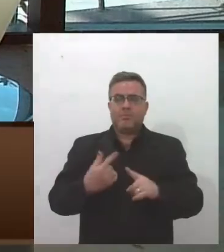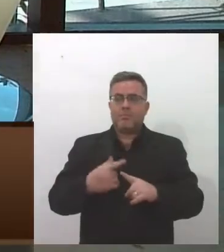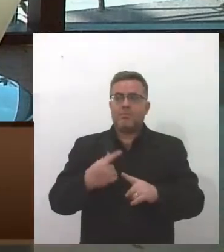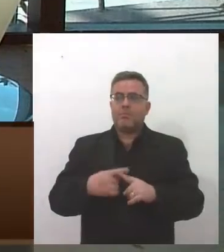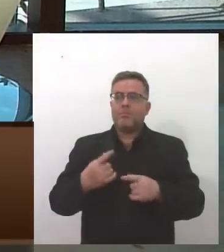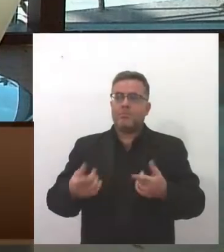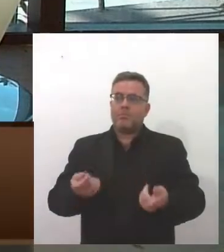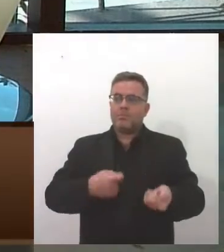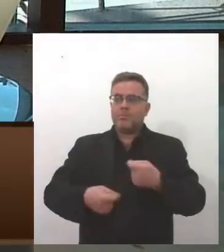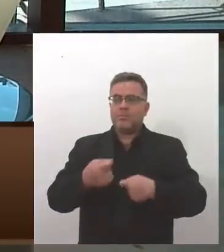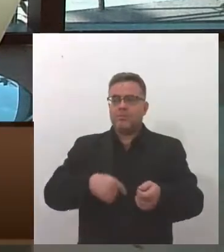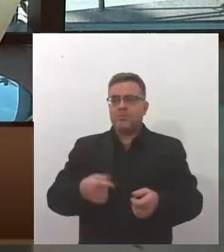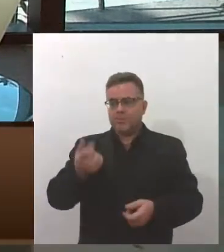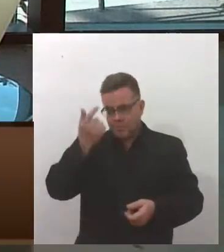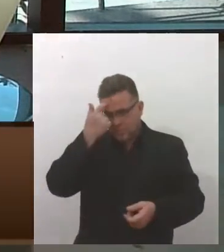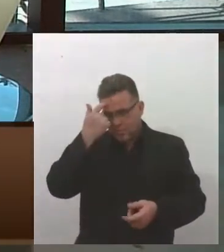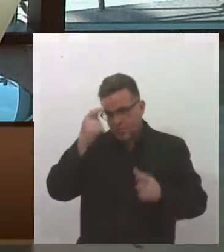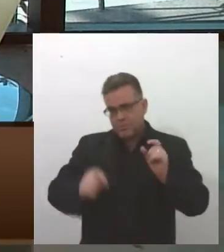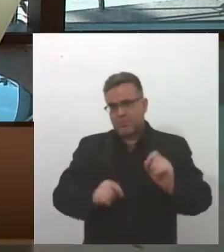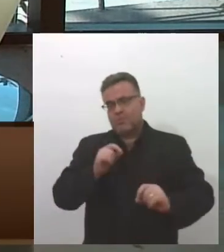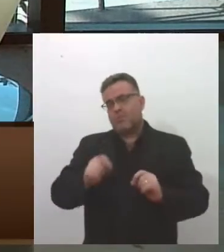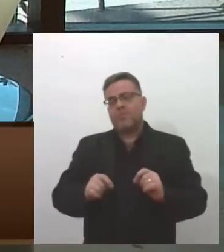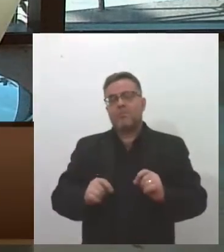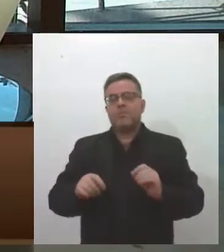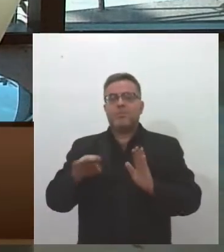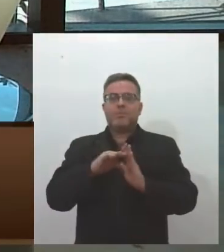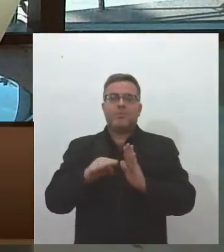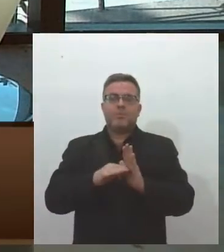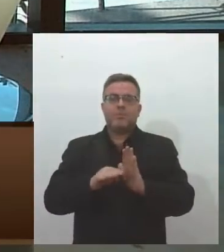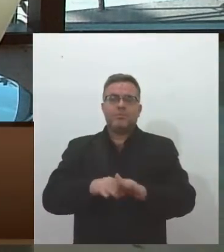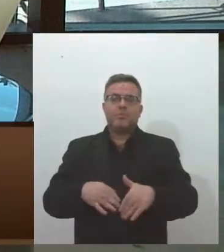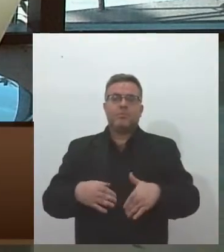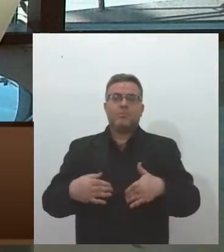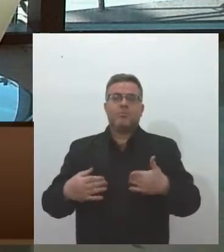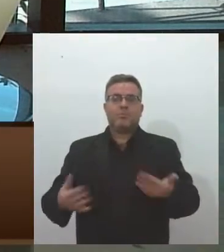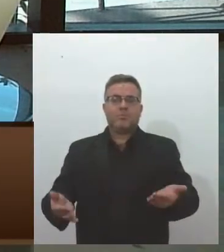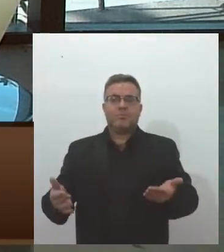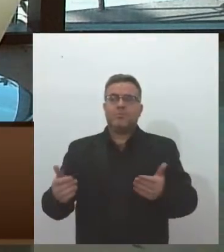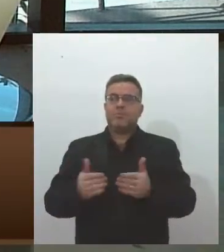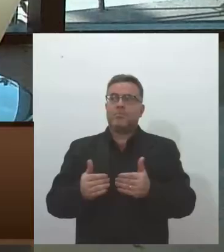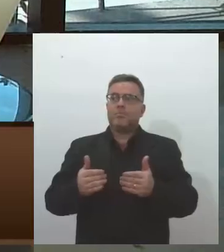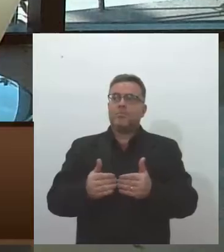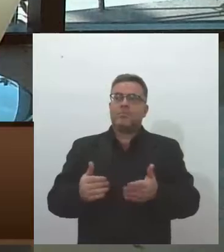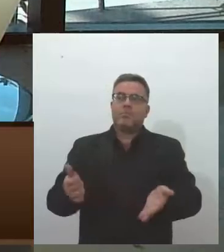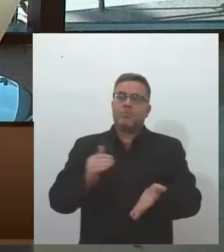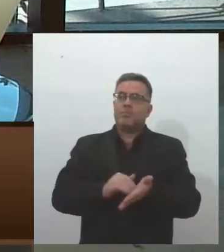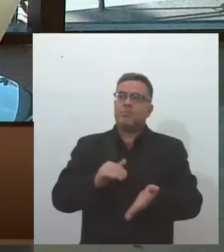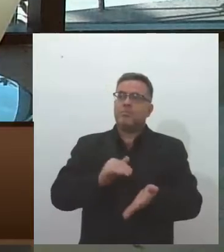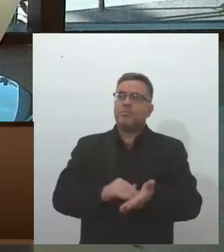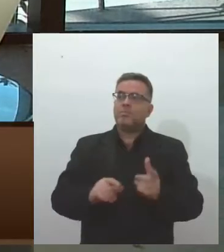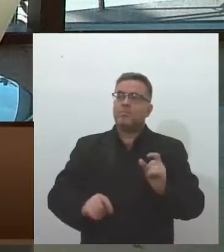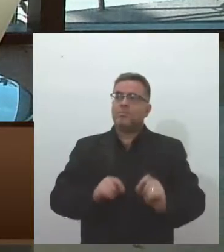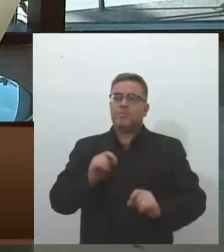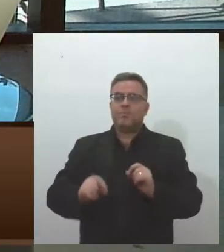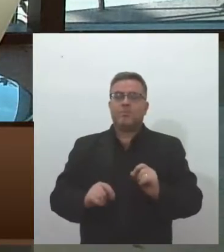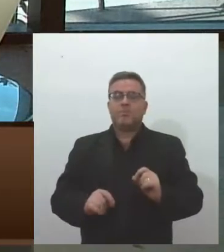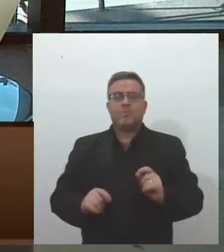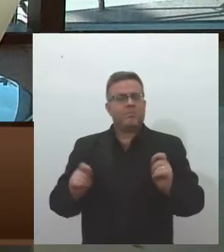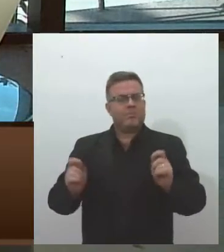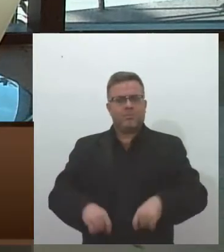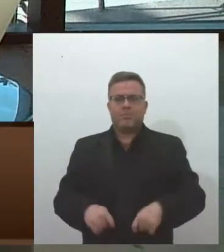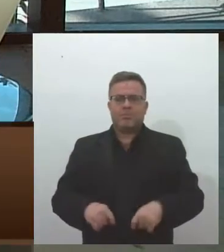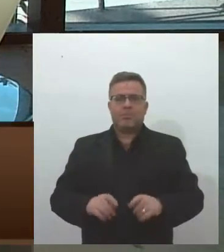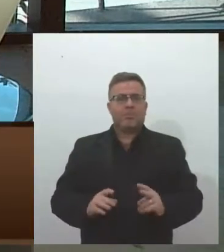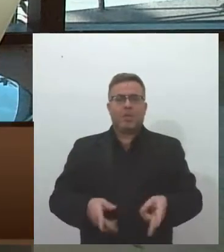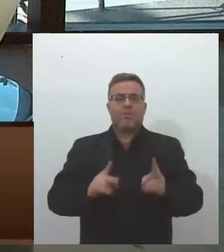Eu queria saber quais foram as medidas que o governo do Estado, através da sua Secretaria de Turismo, adotou para que